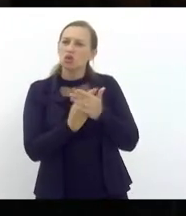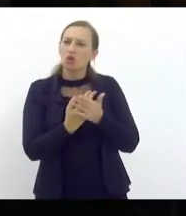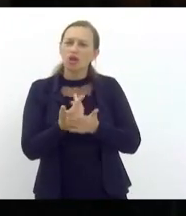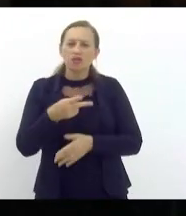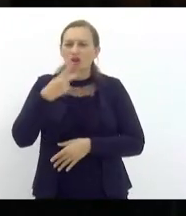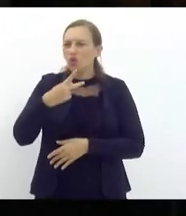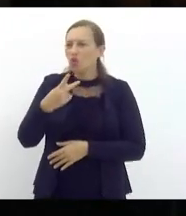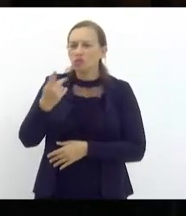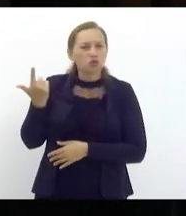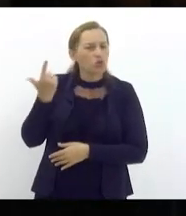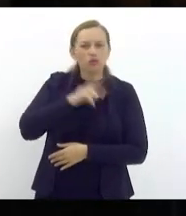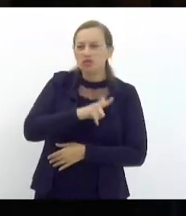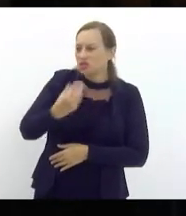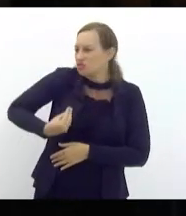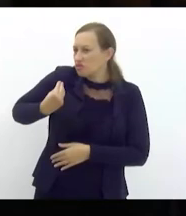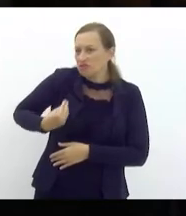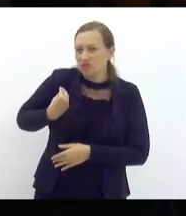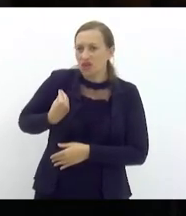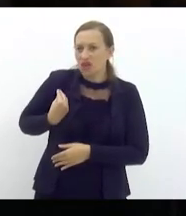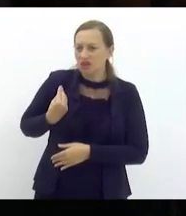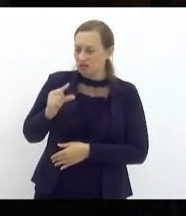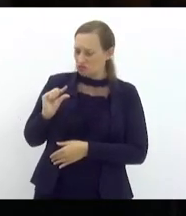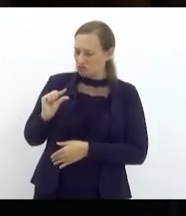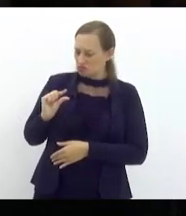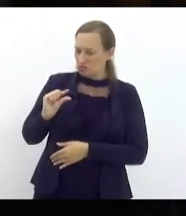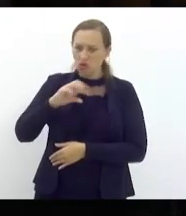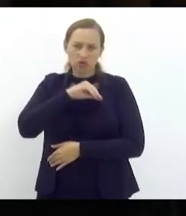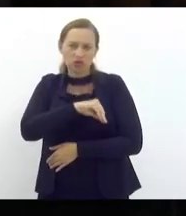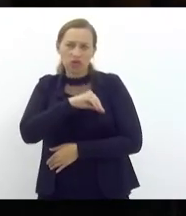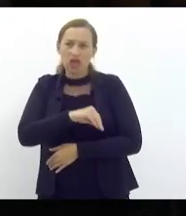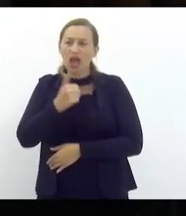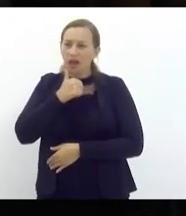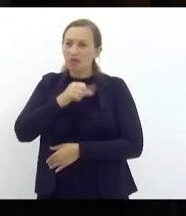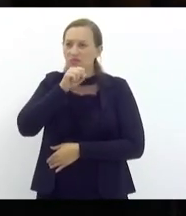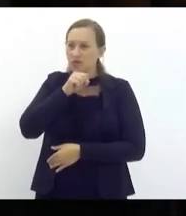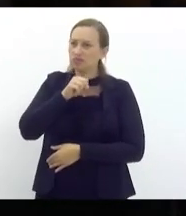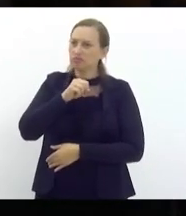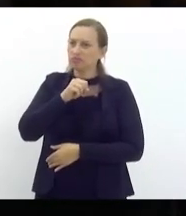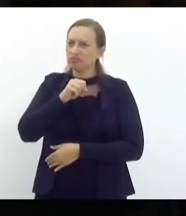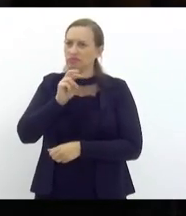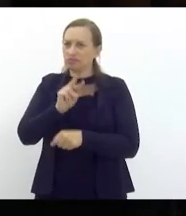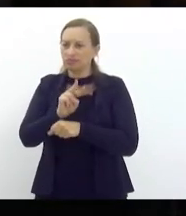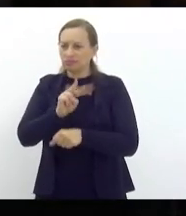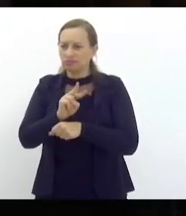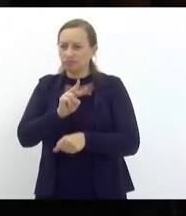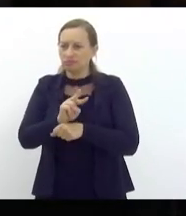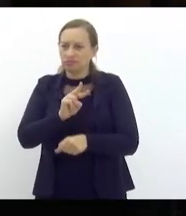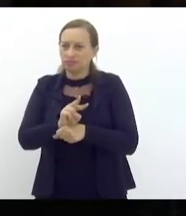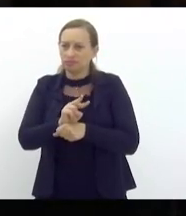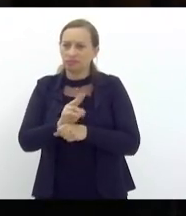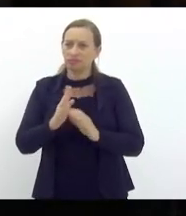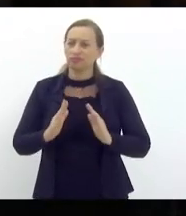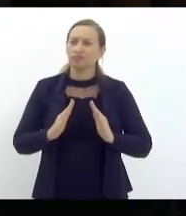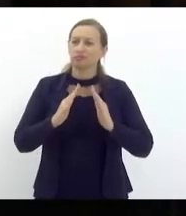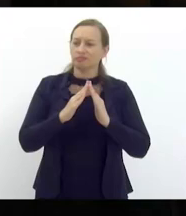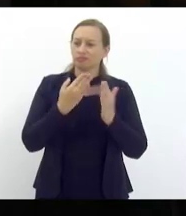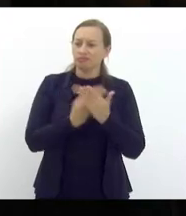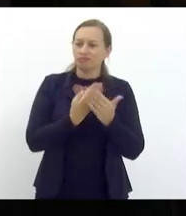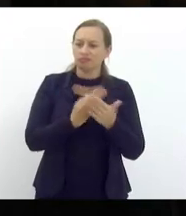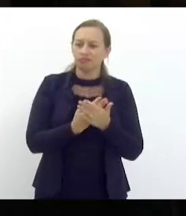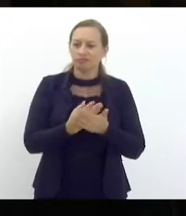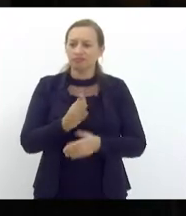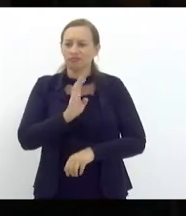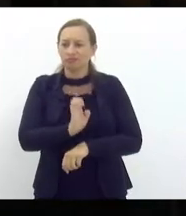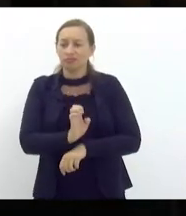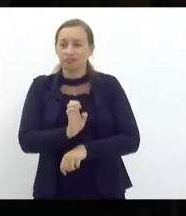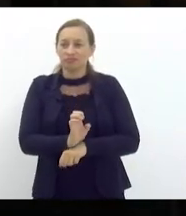nós estamos falando de um despertador de disciplina minha mãe é inspetora disciplina da rede Municipal de Petrópolis pessoa trabalha lida com